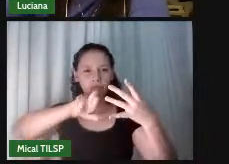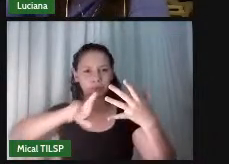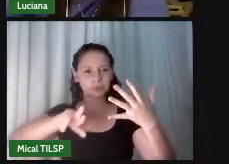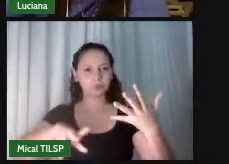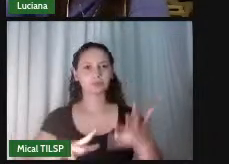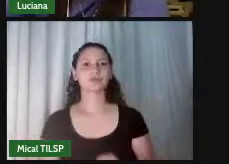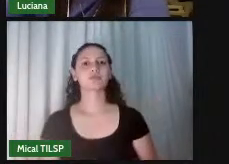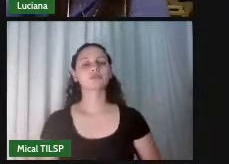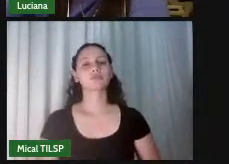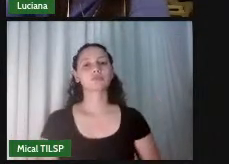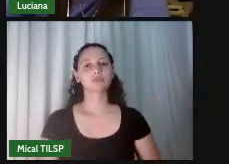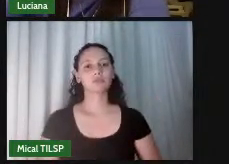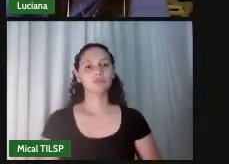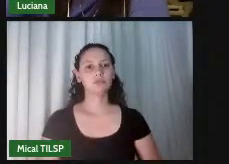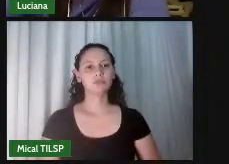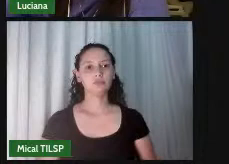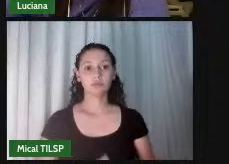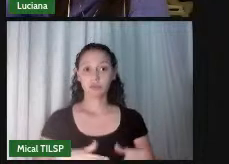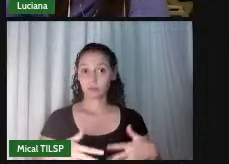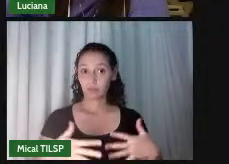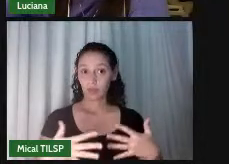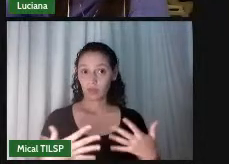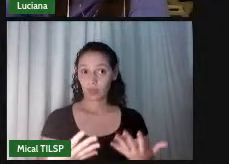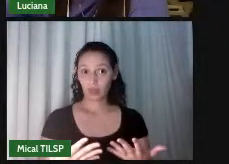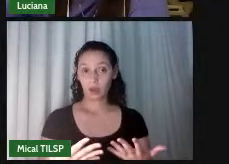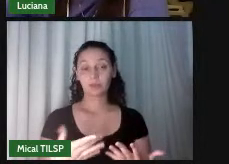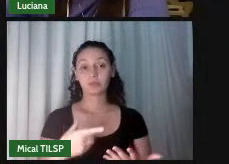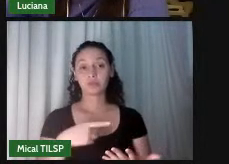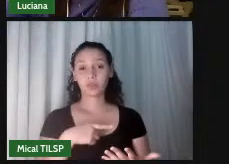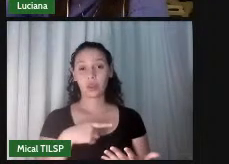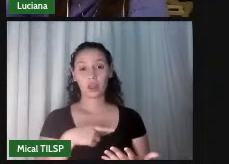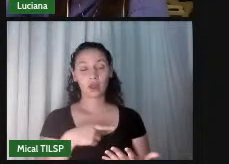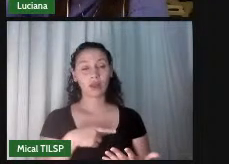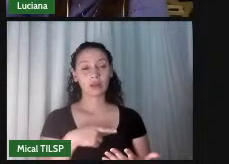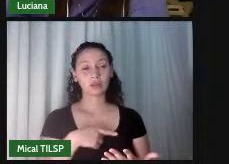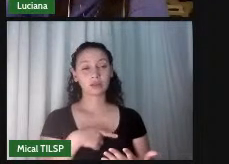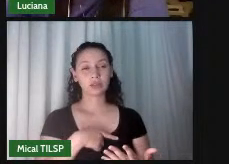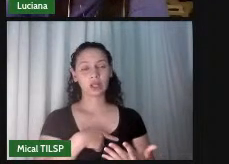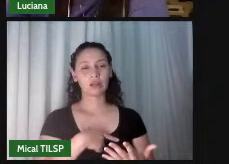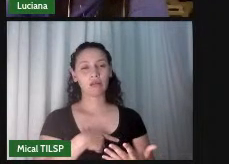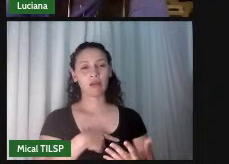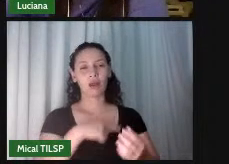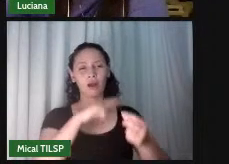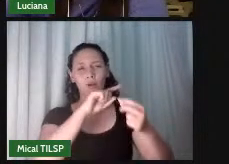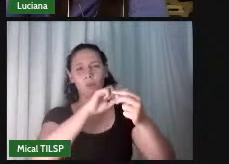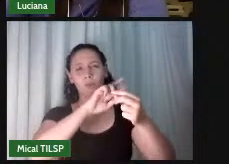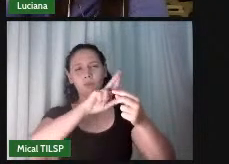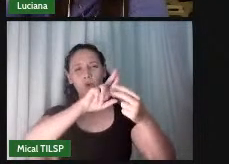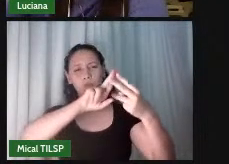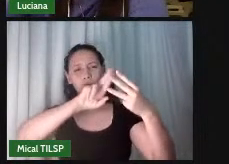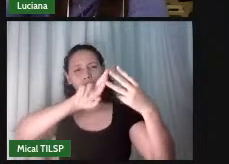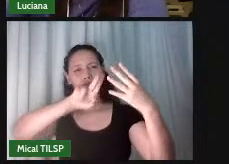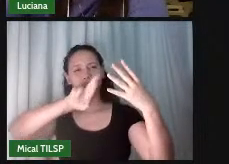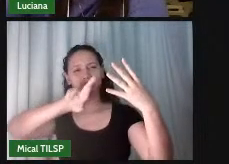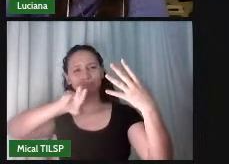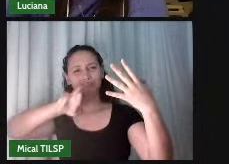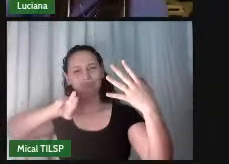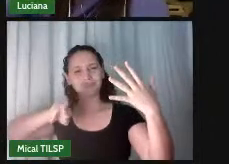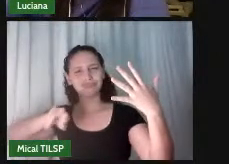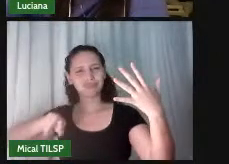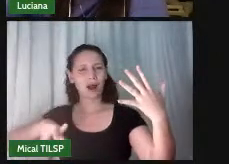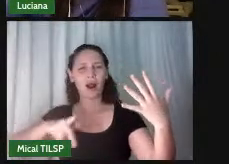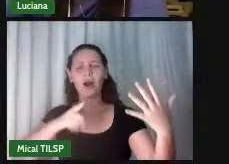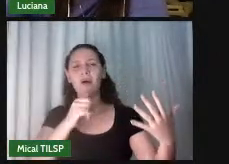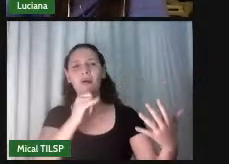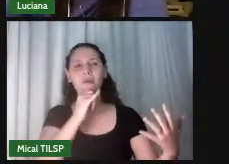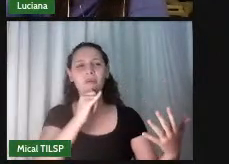Então, a gente tem, né, várias situações aí, durante vários, né, tsunamis, cada vez mais esses